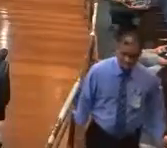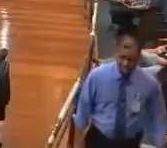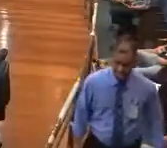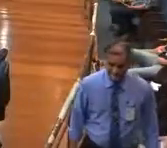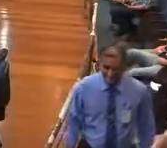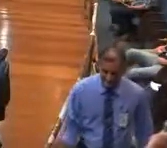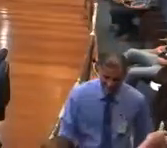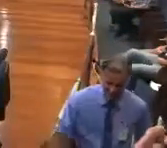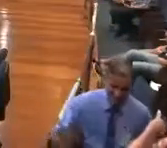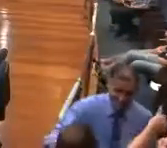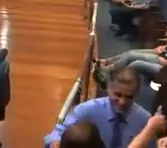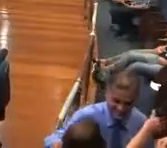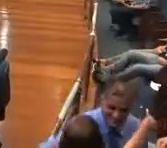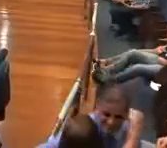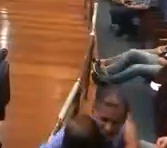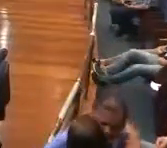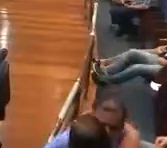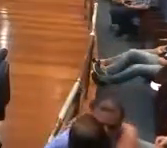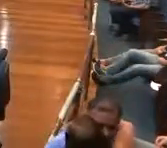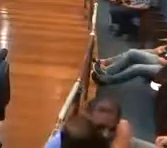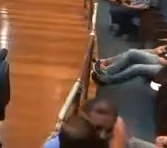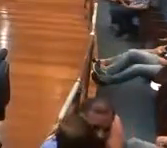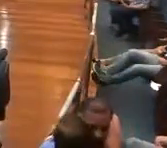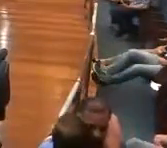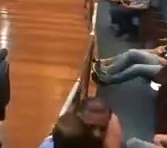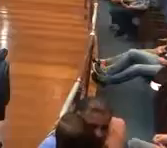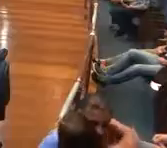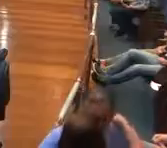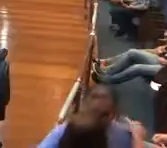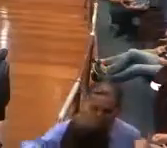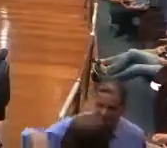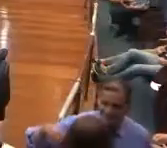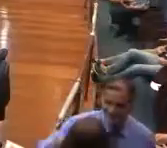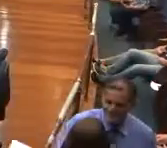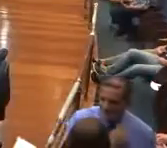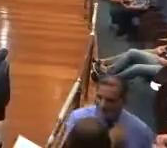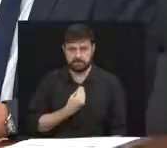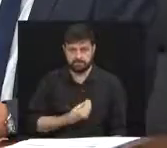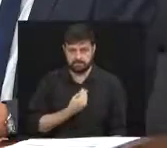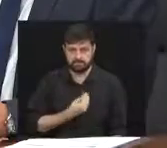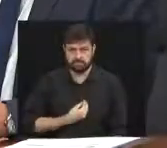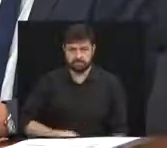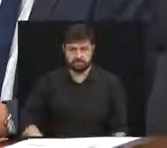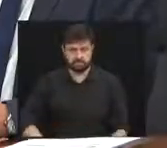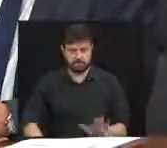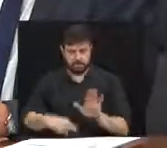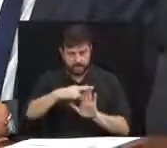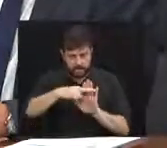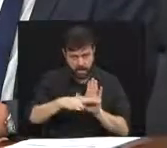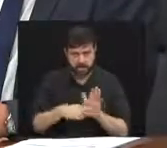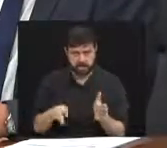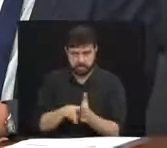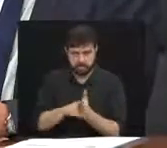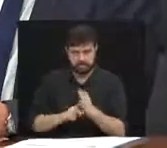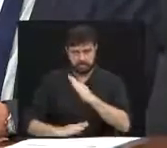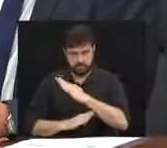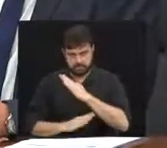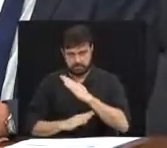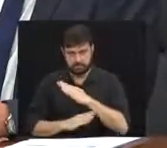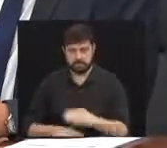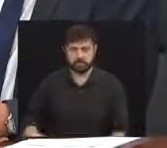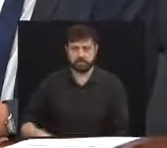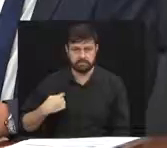A reunião ordinária começou às 6 horas com a mesa diretora formada para o próximo biênio. Em seguida, o prefeito Jonas Donizete foi